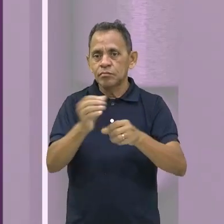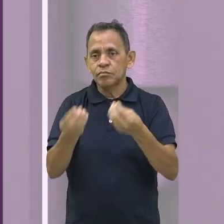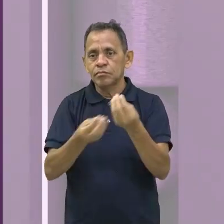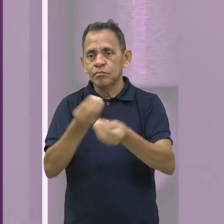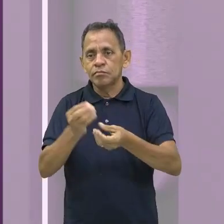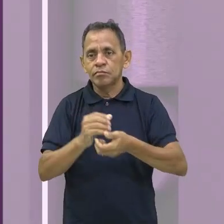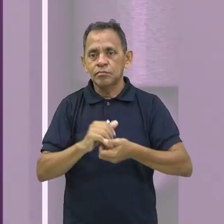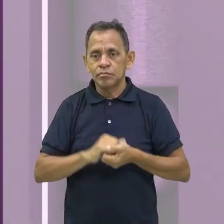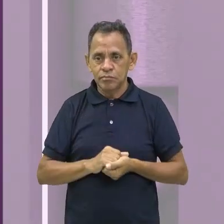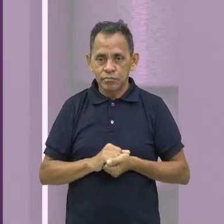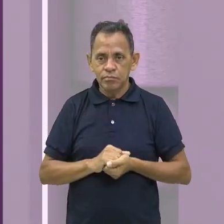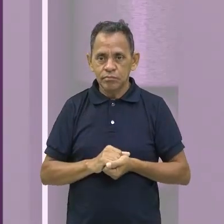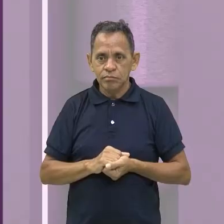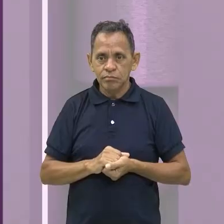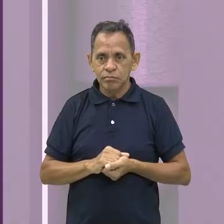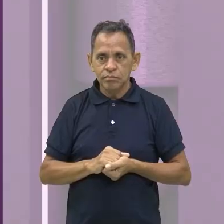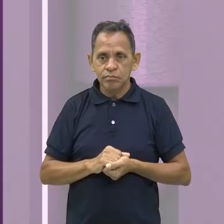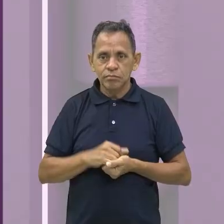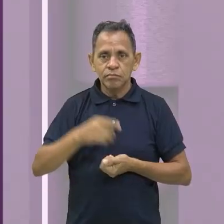basta você